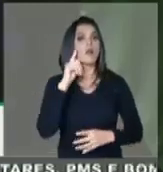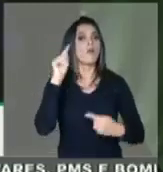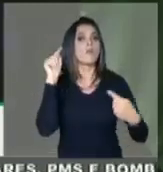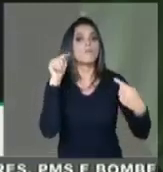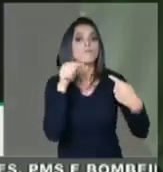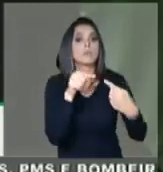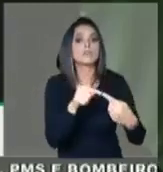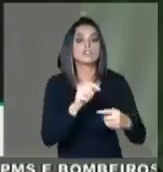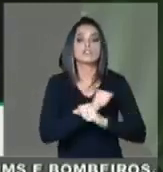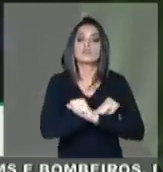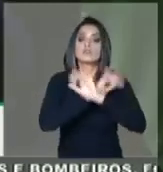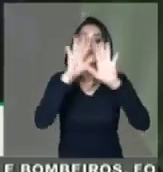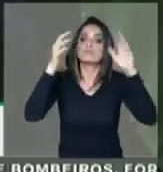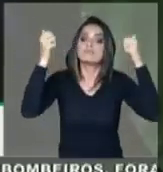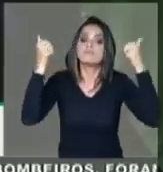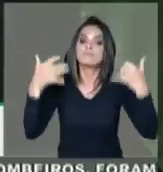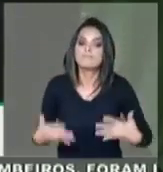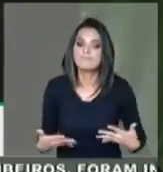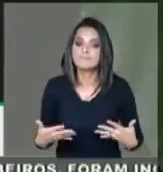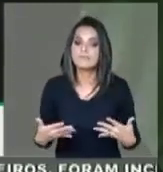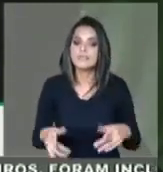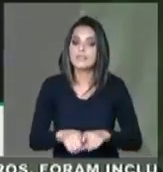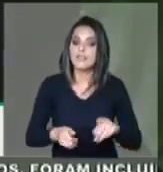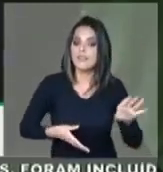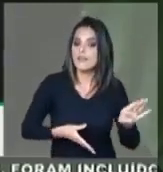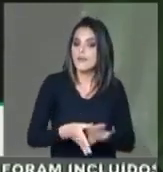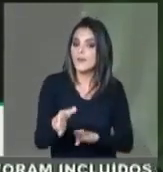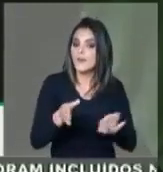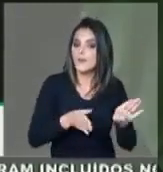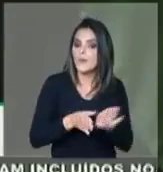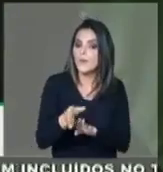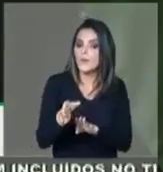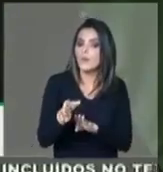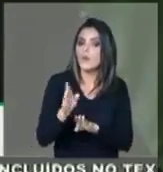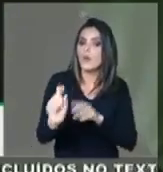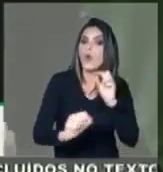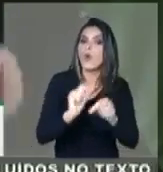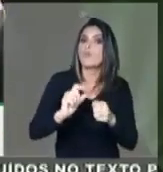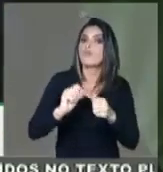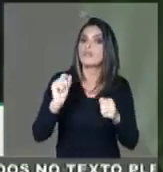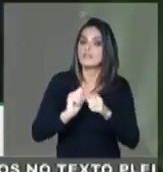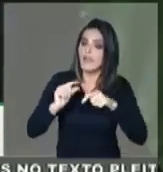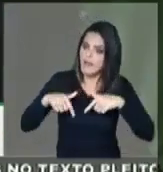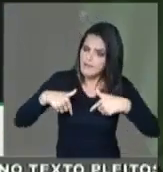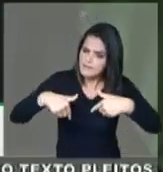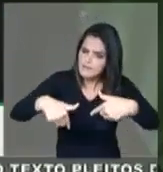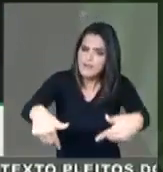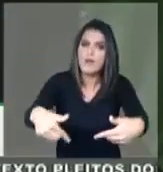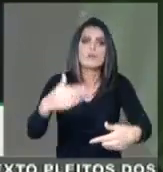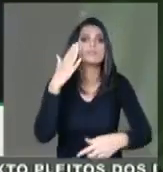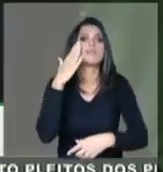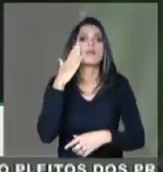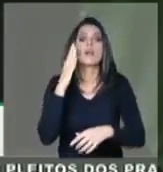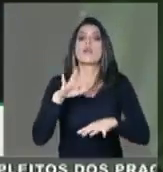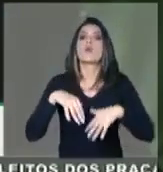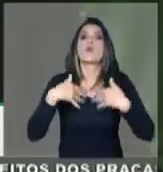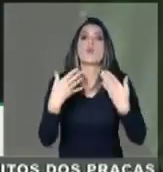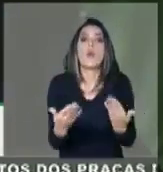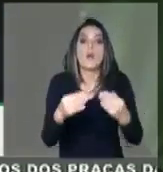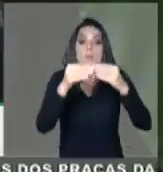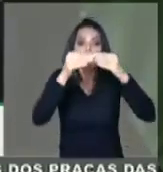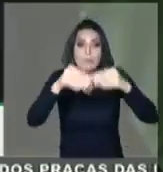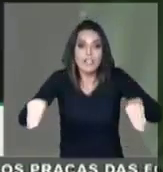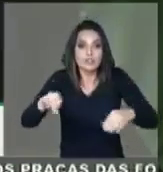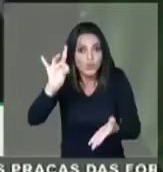destina a esclarecer, a recomendar medidas que já deveriam ter sido adotadas, saber qual é a extensão do